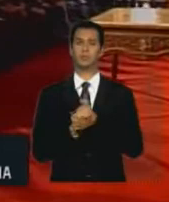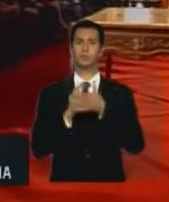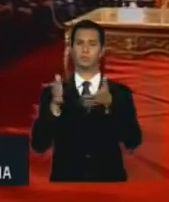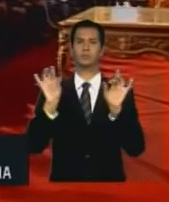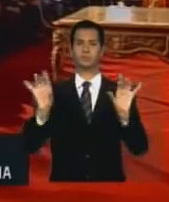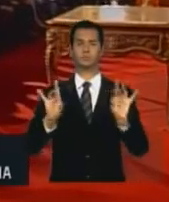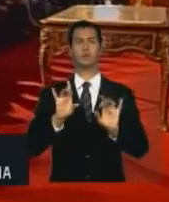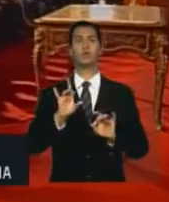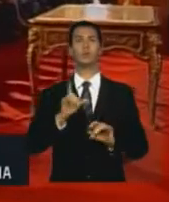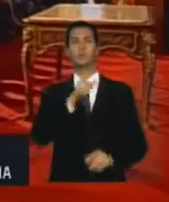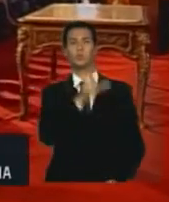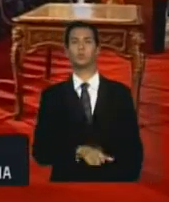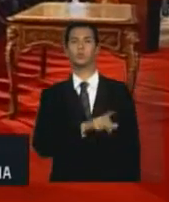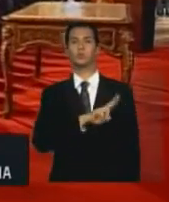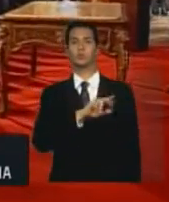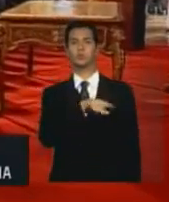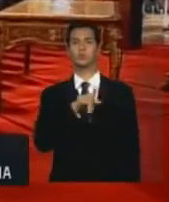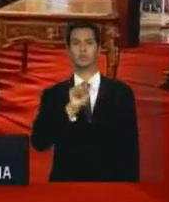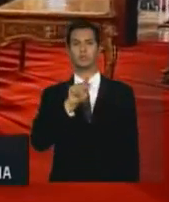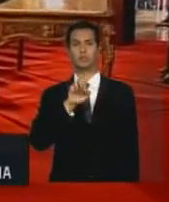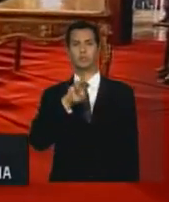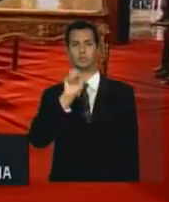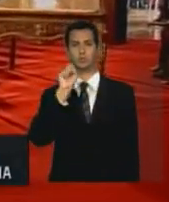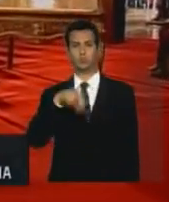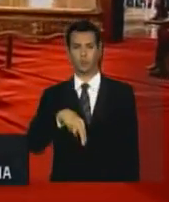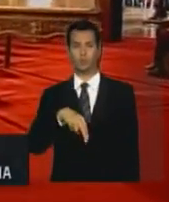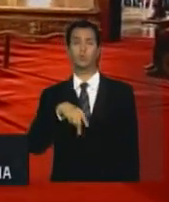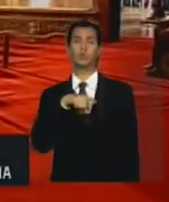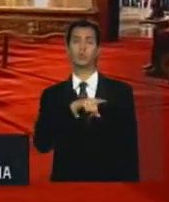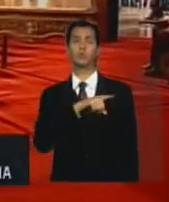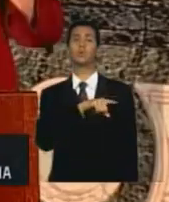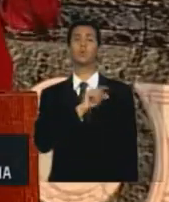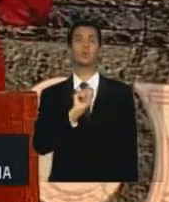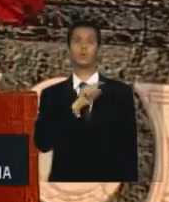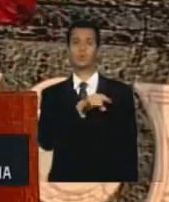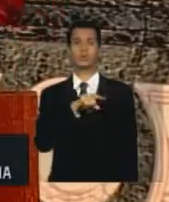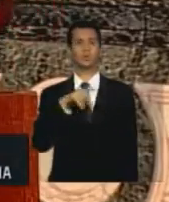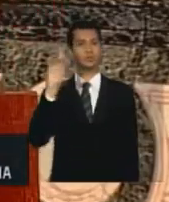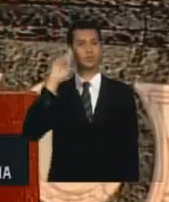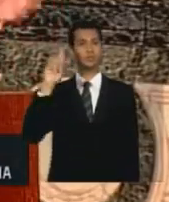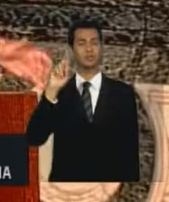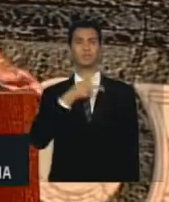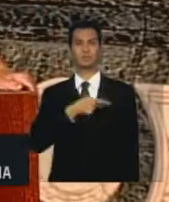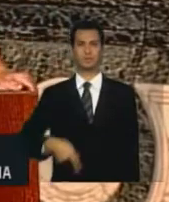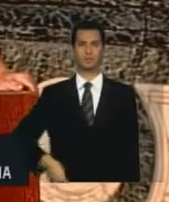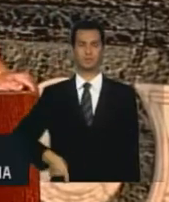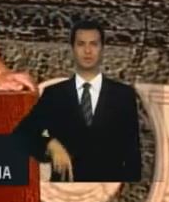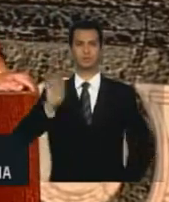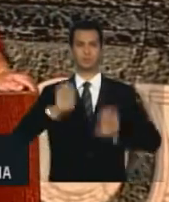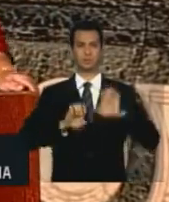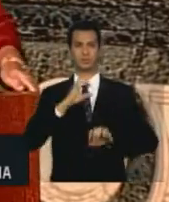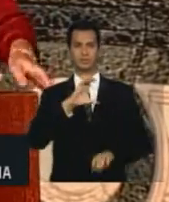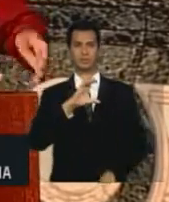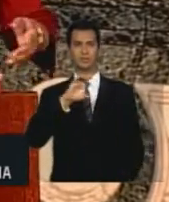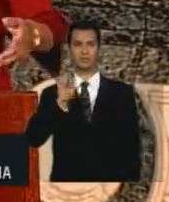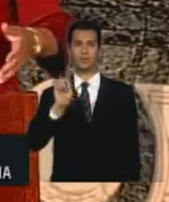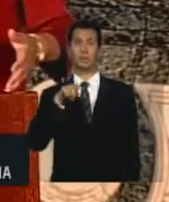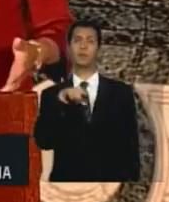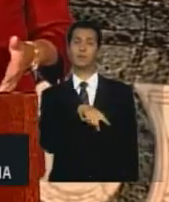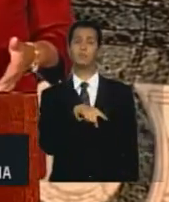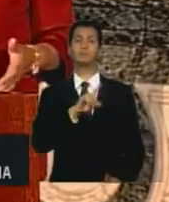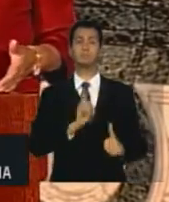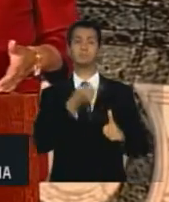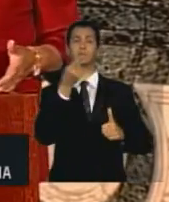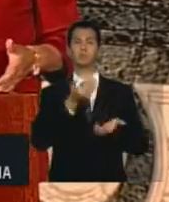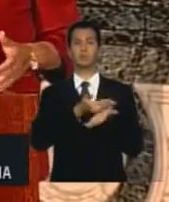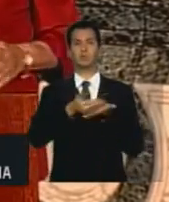ao Gerson Carrion, que, como diretor da CE, eu testemunho isso, foi onde tudo começou.